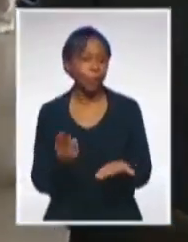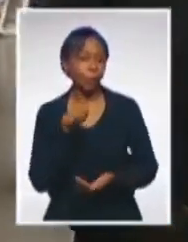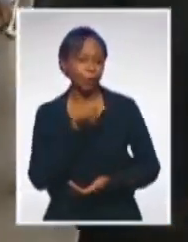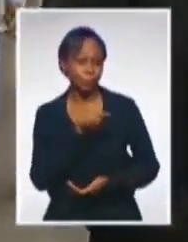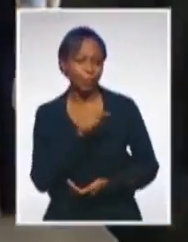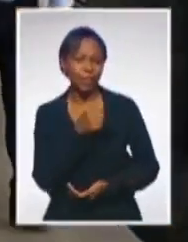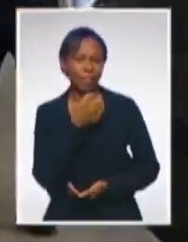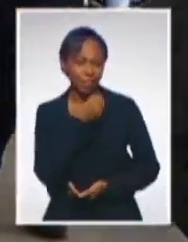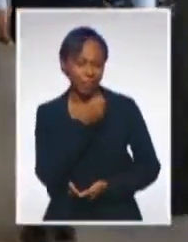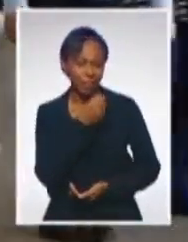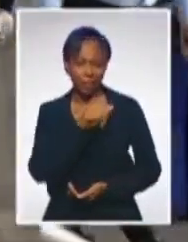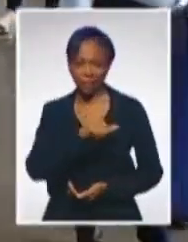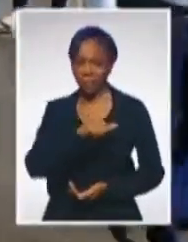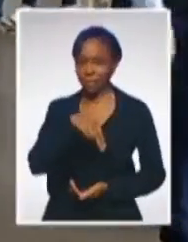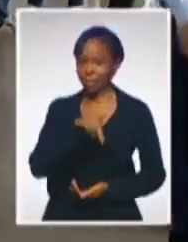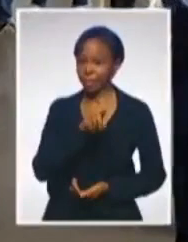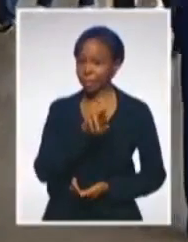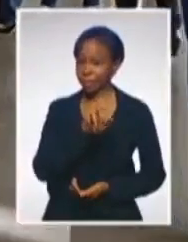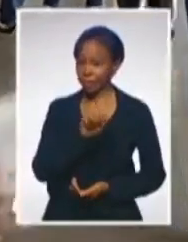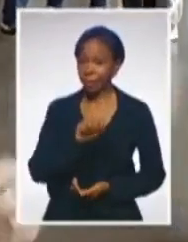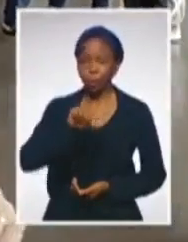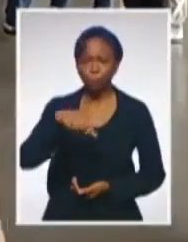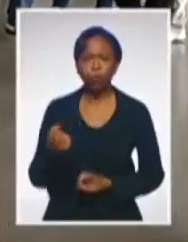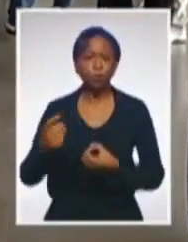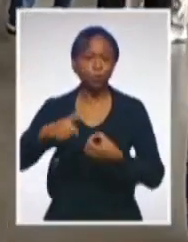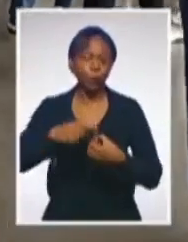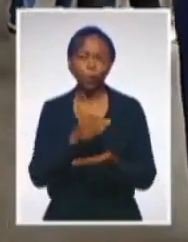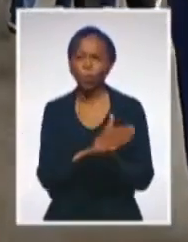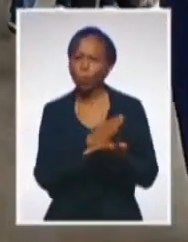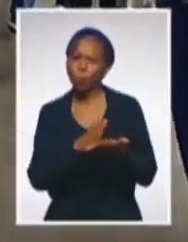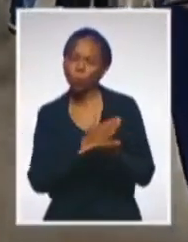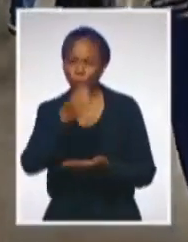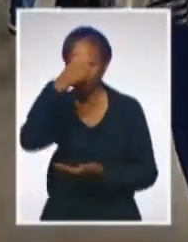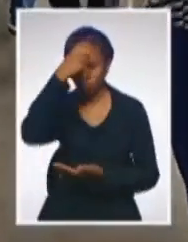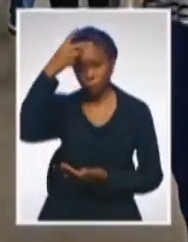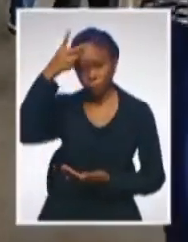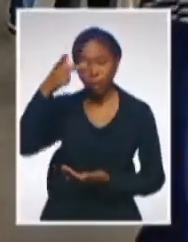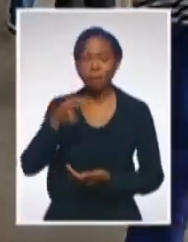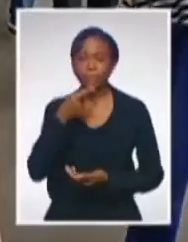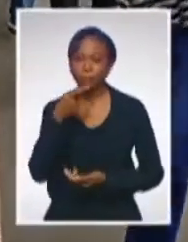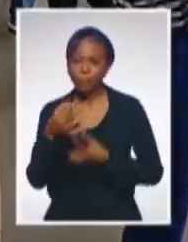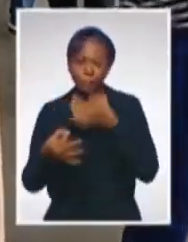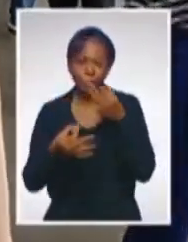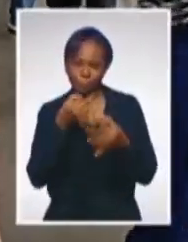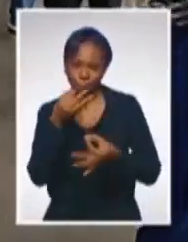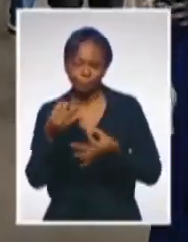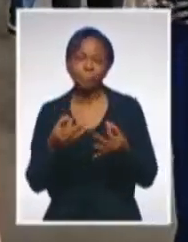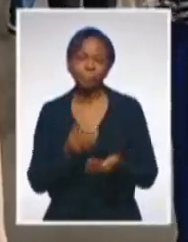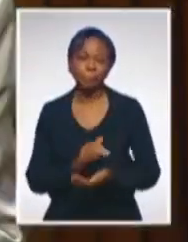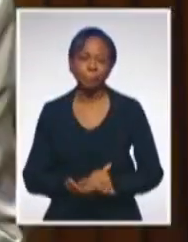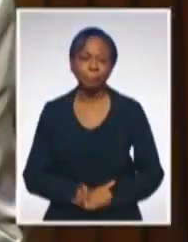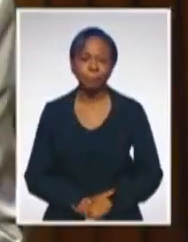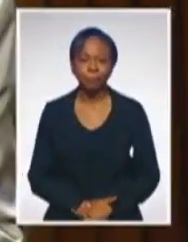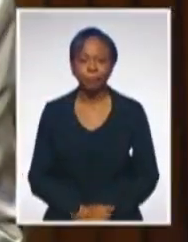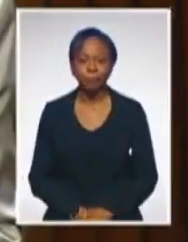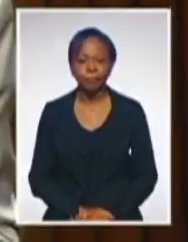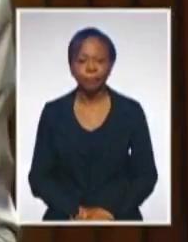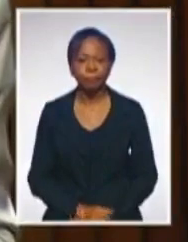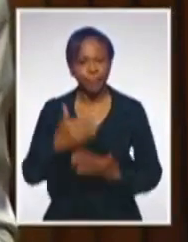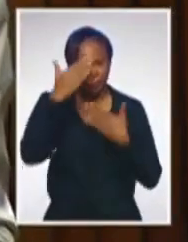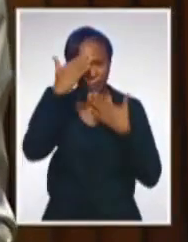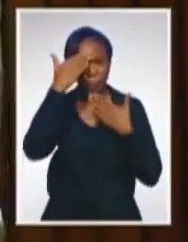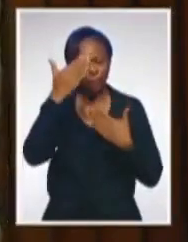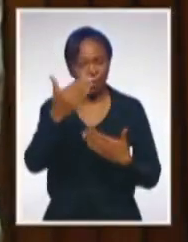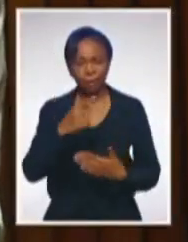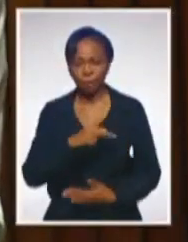aqui. Daqui a pouco a gente volta a falar com mais alguns prefeitos que começam a deixar o plenário aqui da Assembleia Legislativa. É com você. Obrigada,